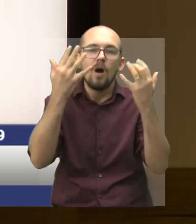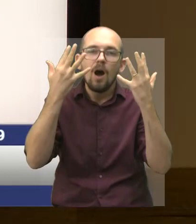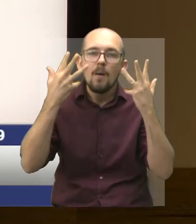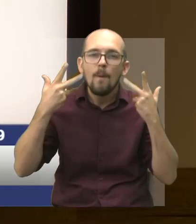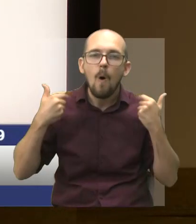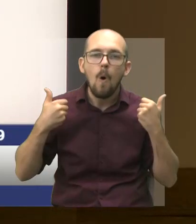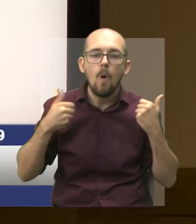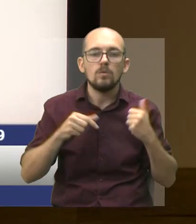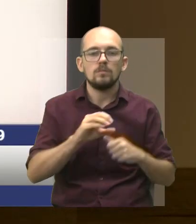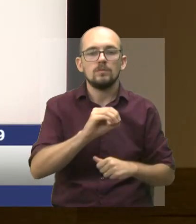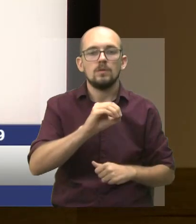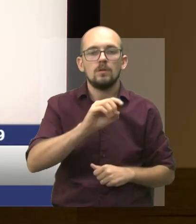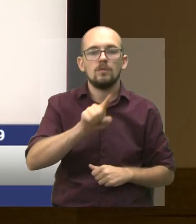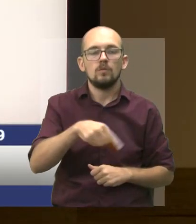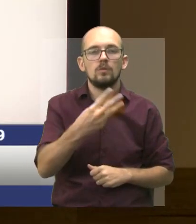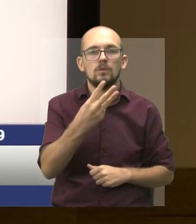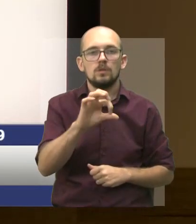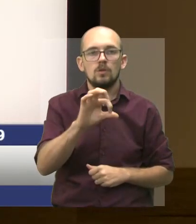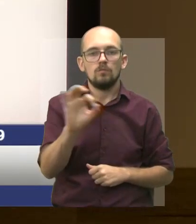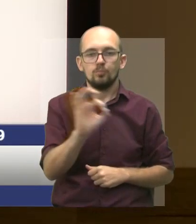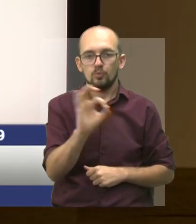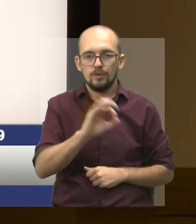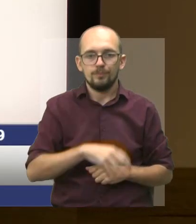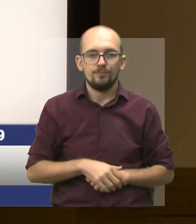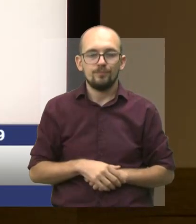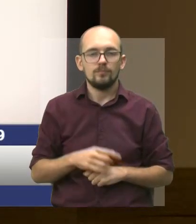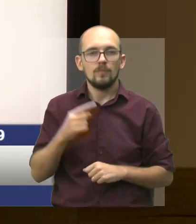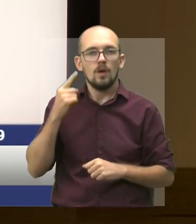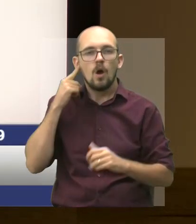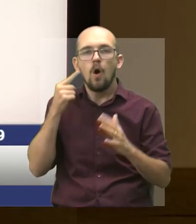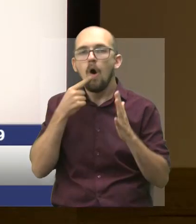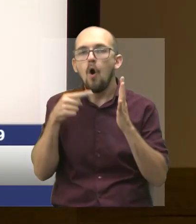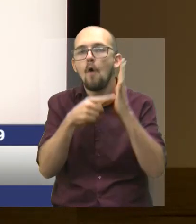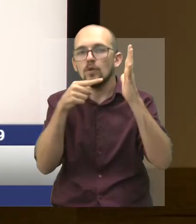Animais, 0,39%. Ouvidoria Geral,